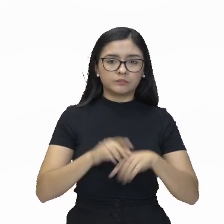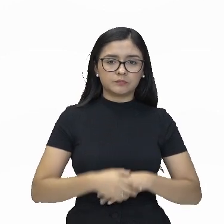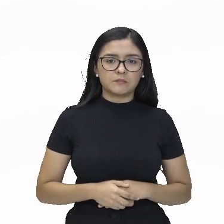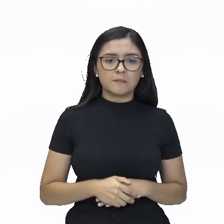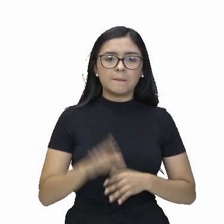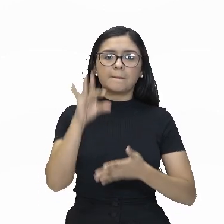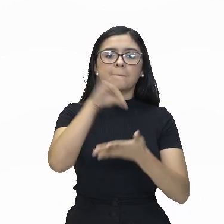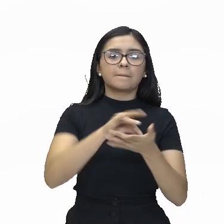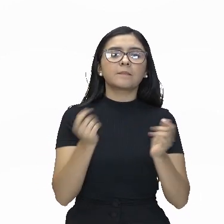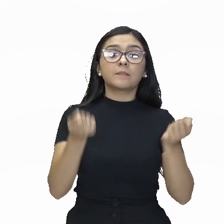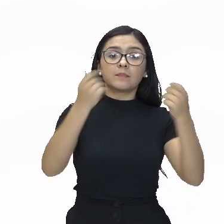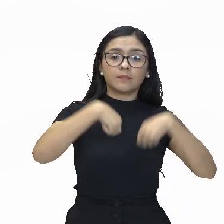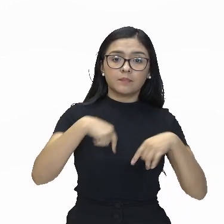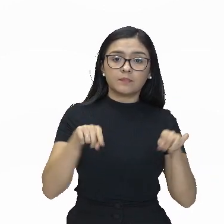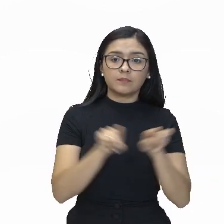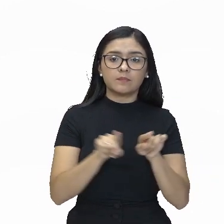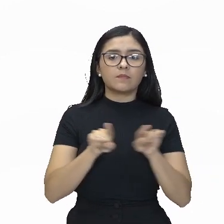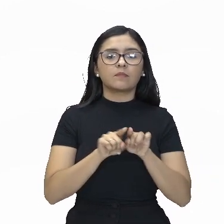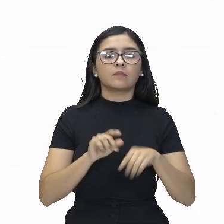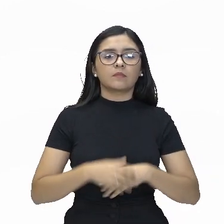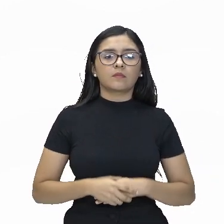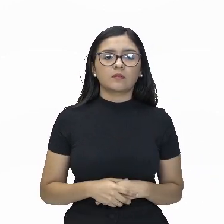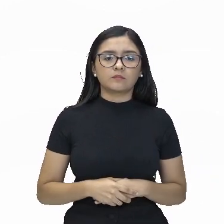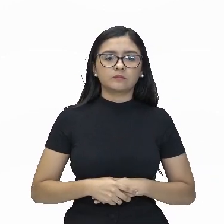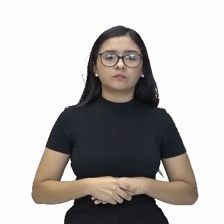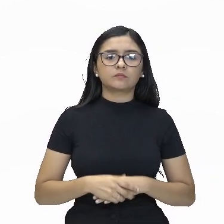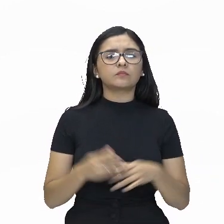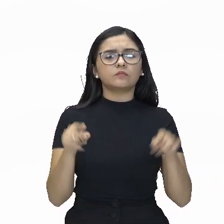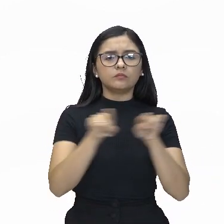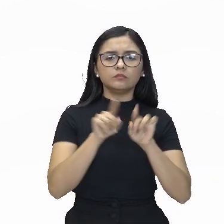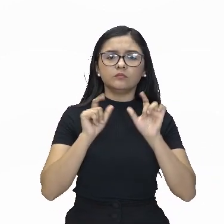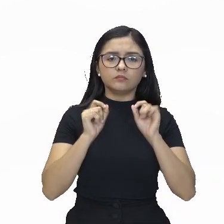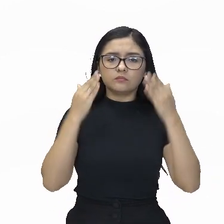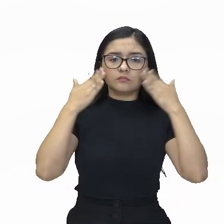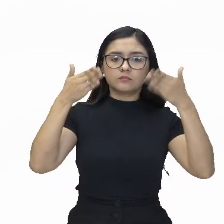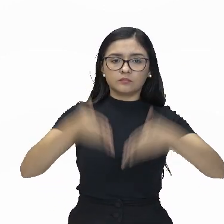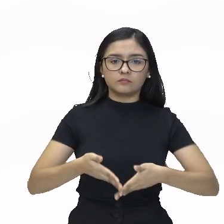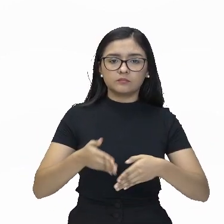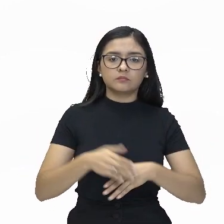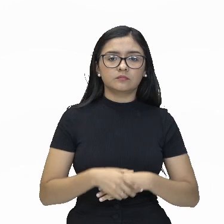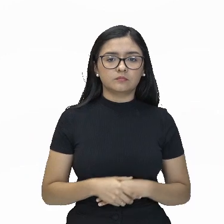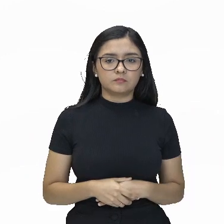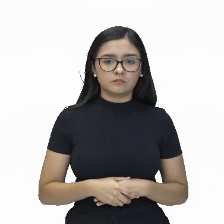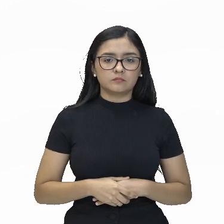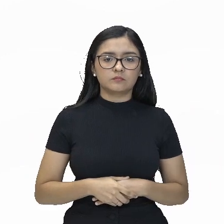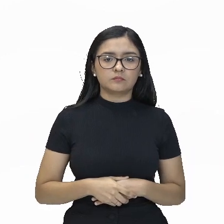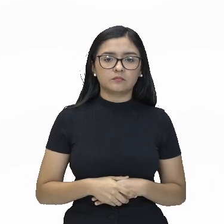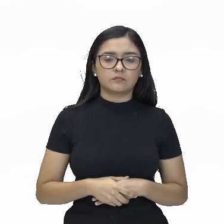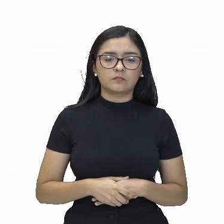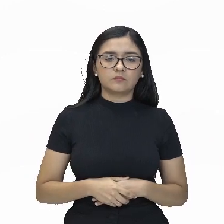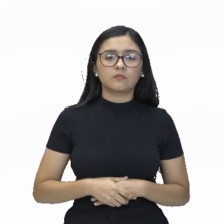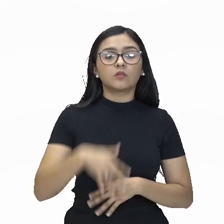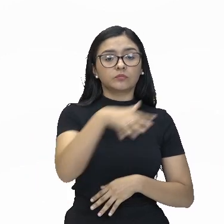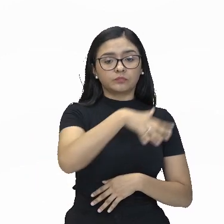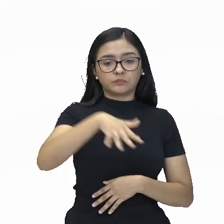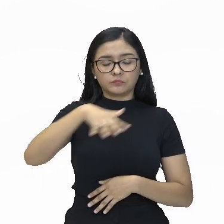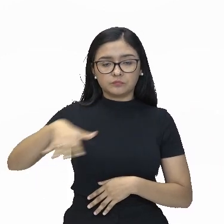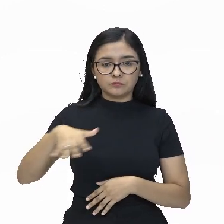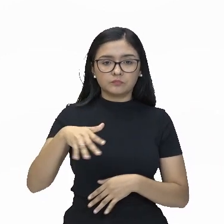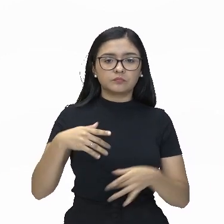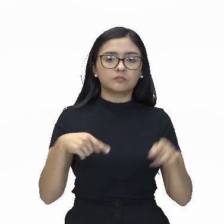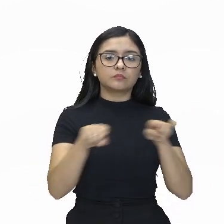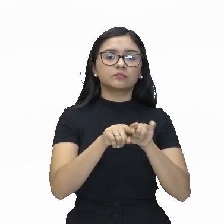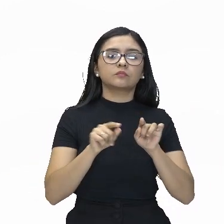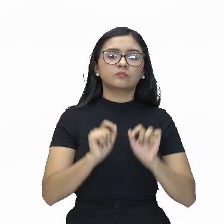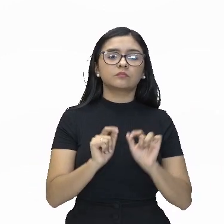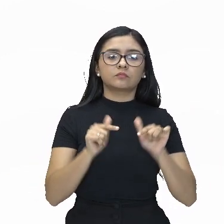de probabilidade, doentio de obrigação ou apreciativo de juízo nos diferentes campos